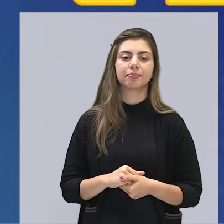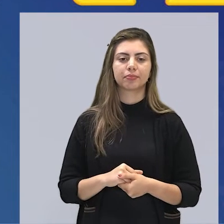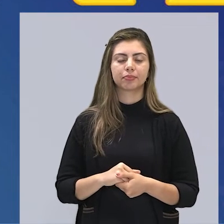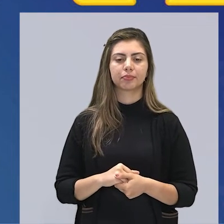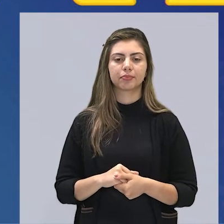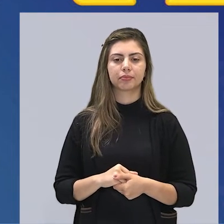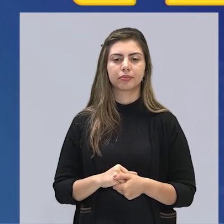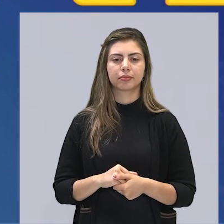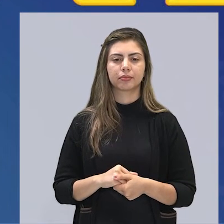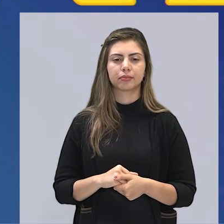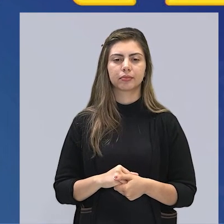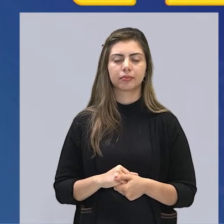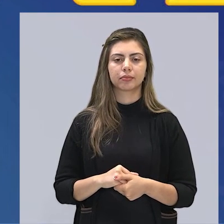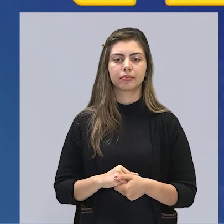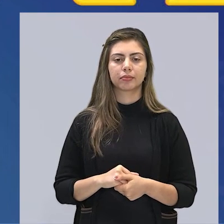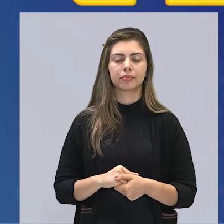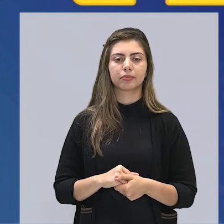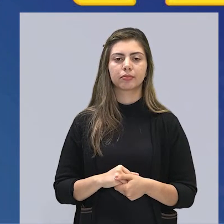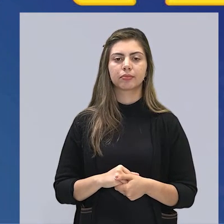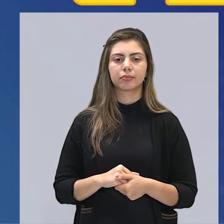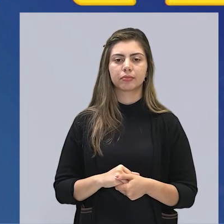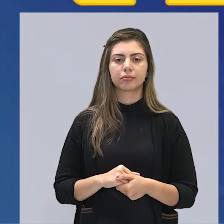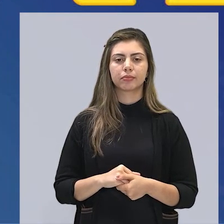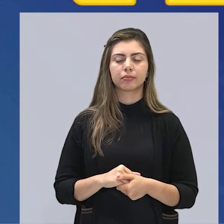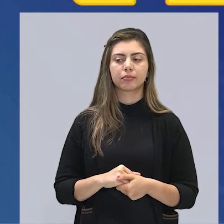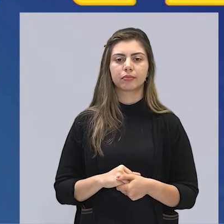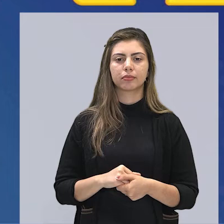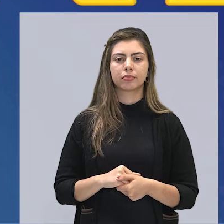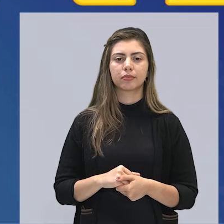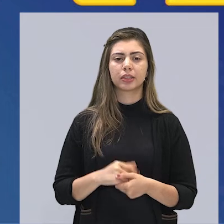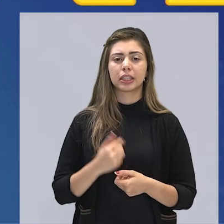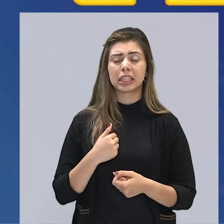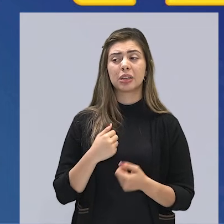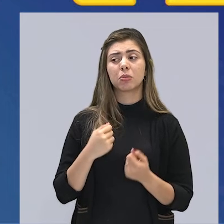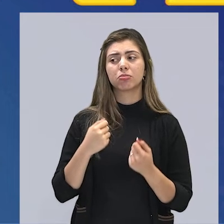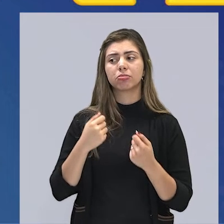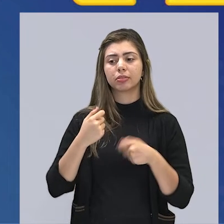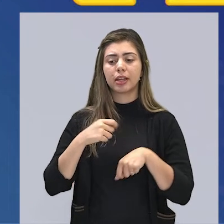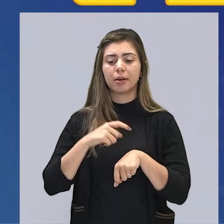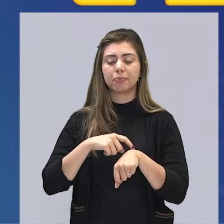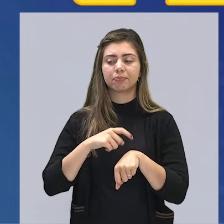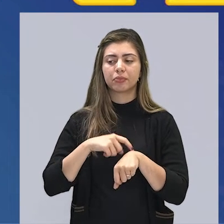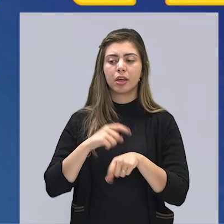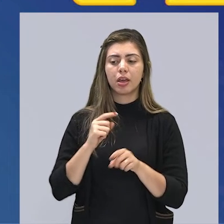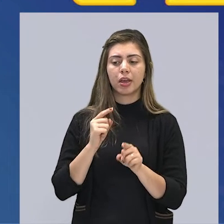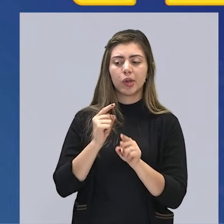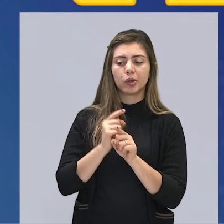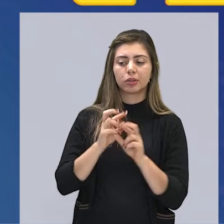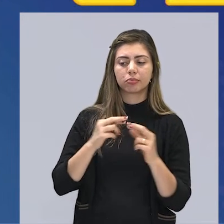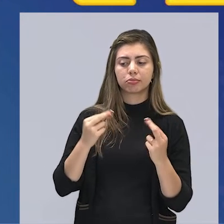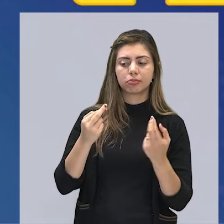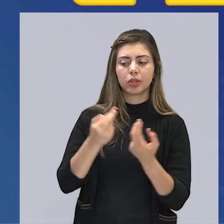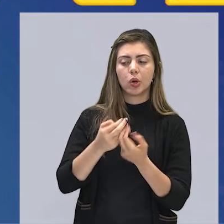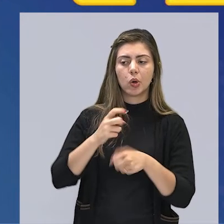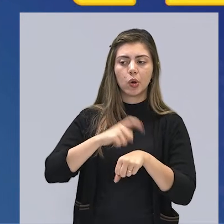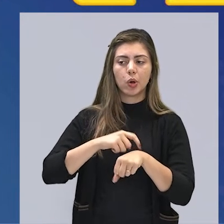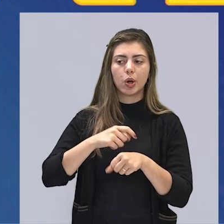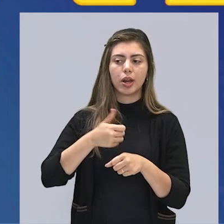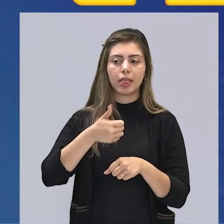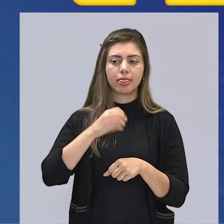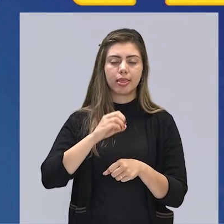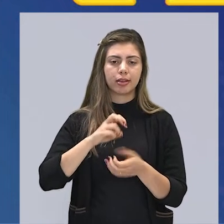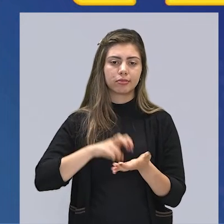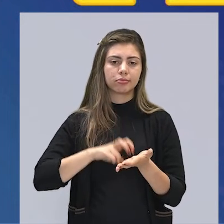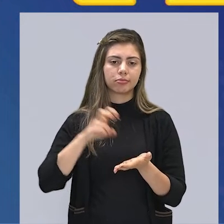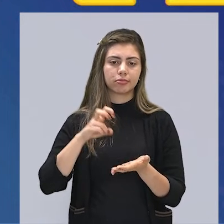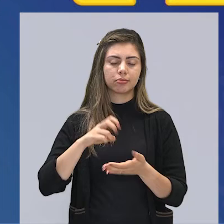the meeting at 10 a.m. Eu poderia ter, ou eu poderia me encontrar com alguém às 10 da manhã.